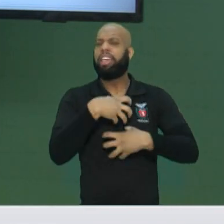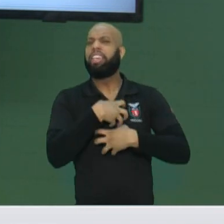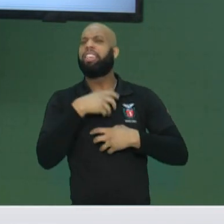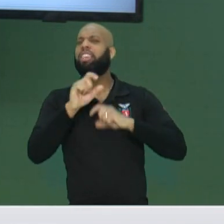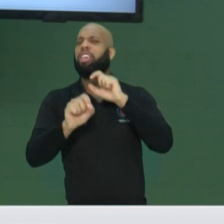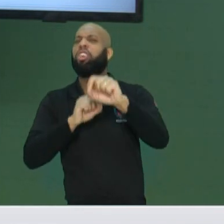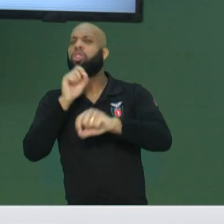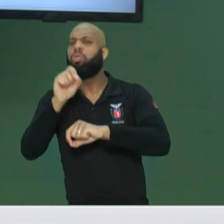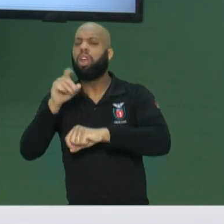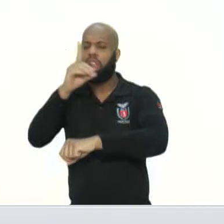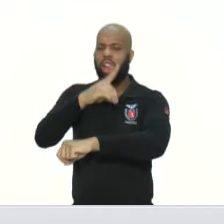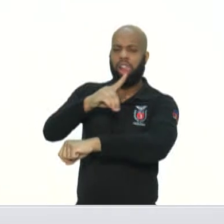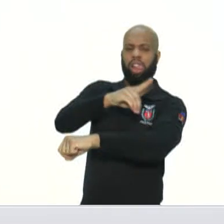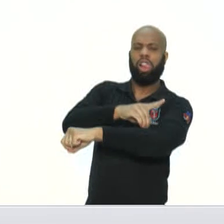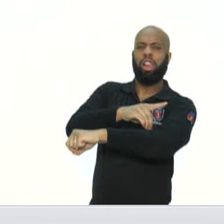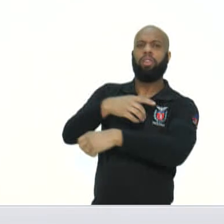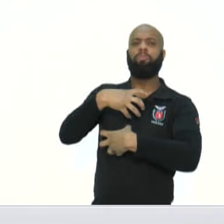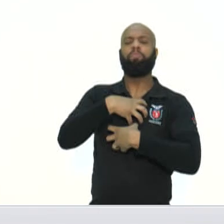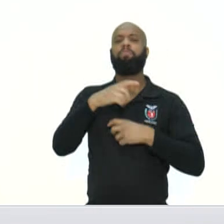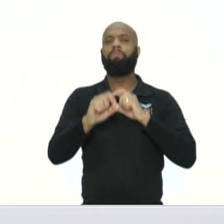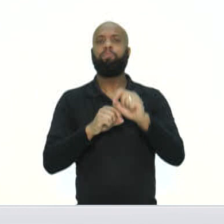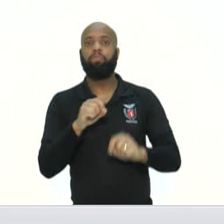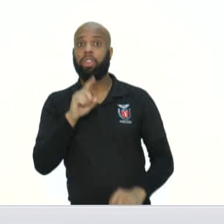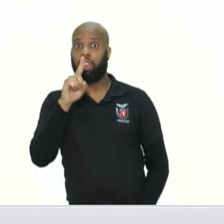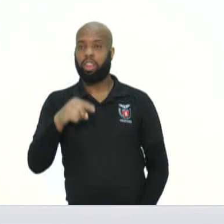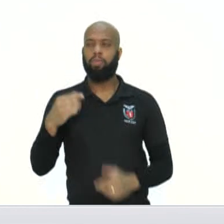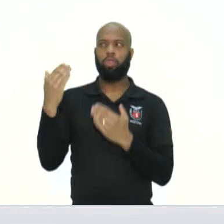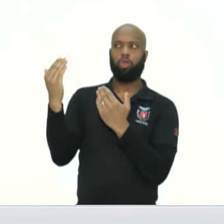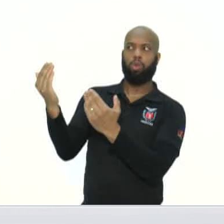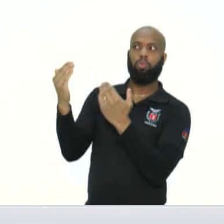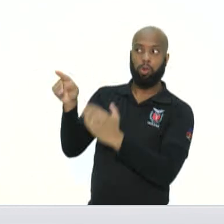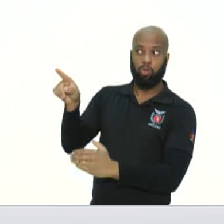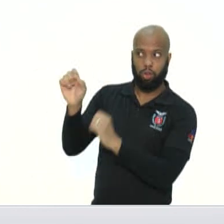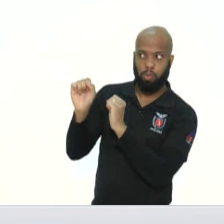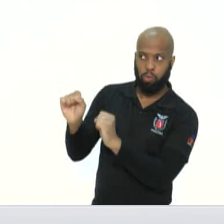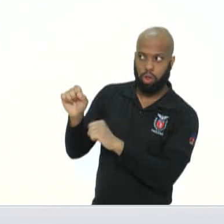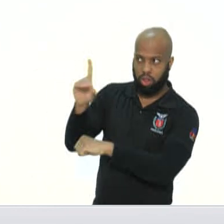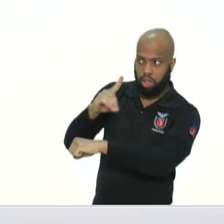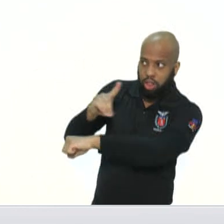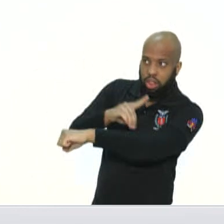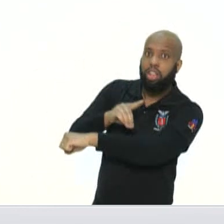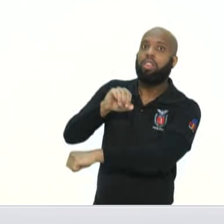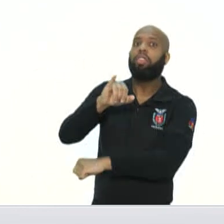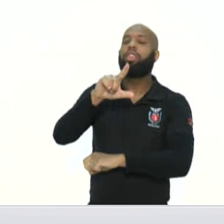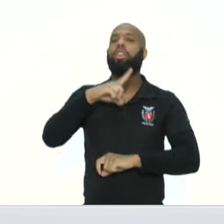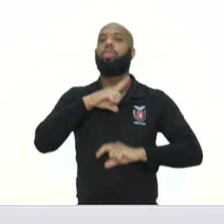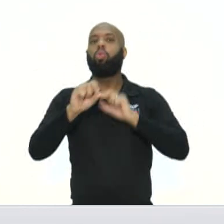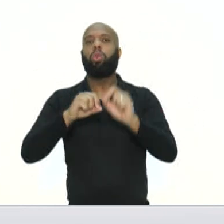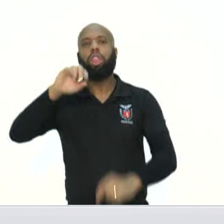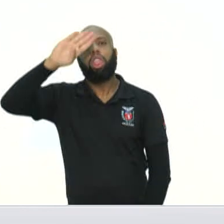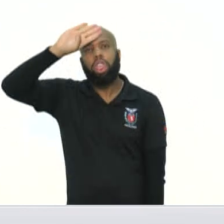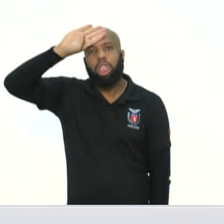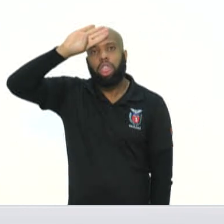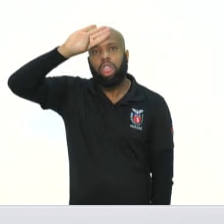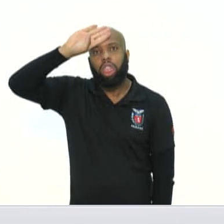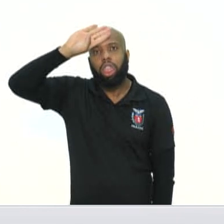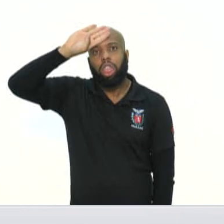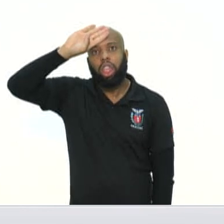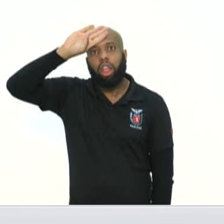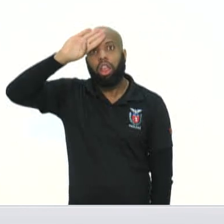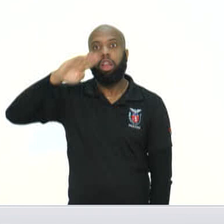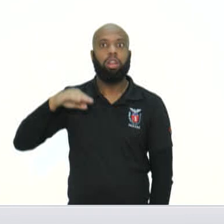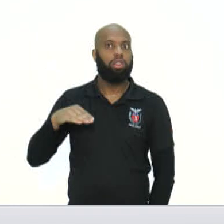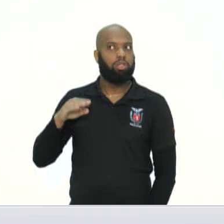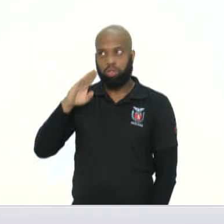dessa doença? Considera-se caso suspeito de dengue todo paciente que apresente febre de início